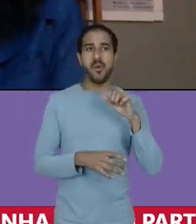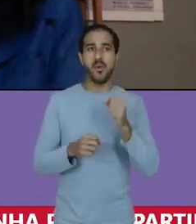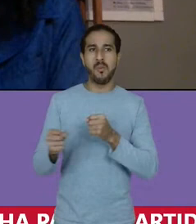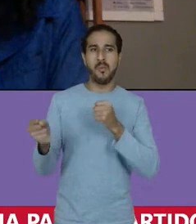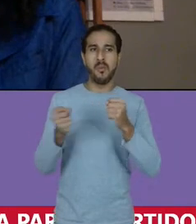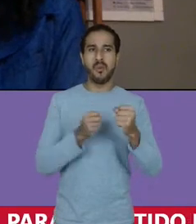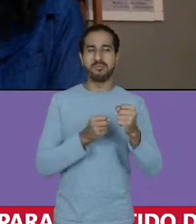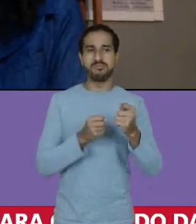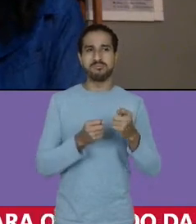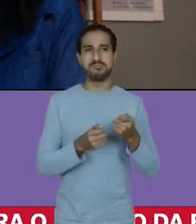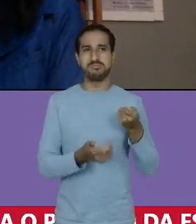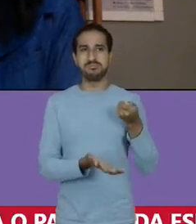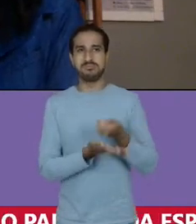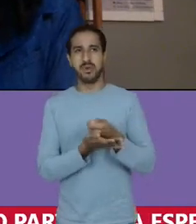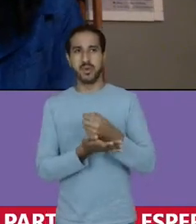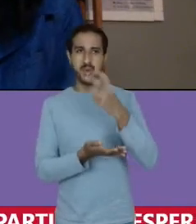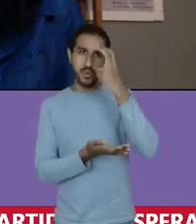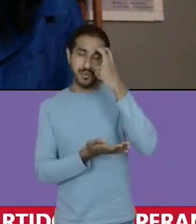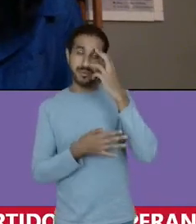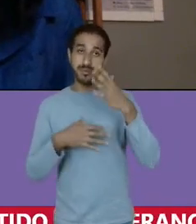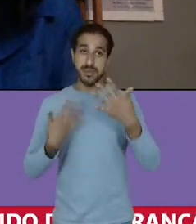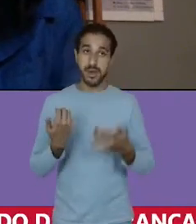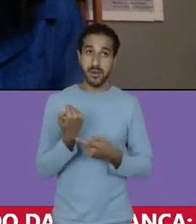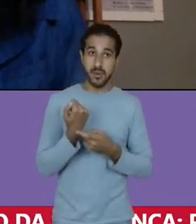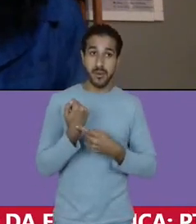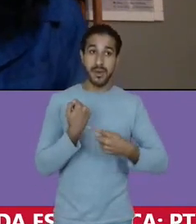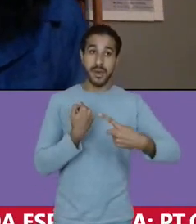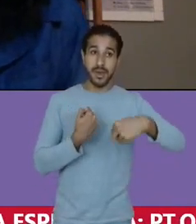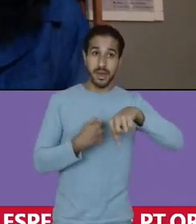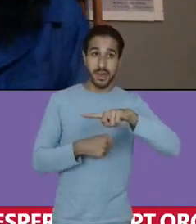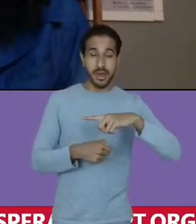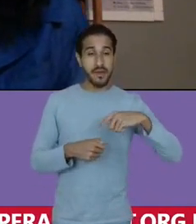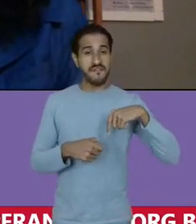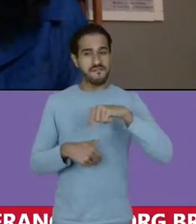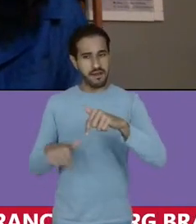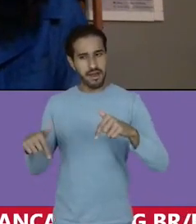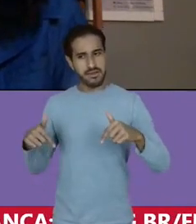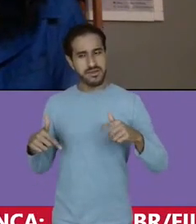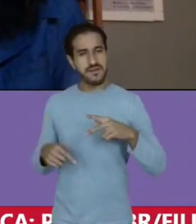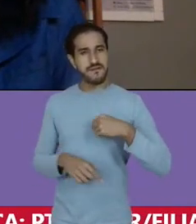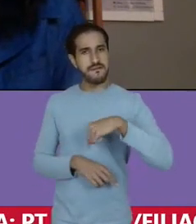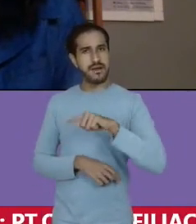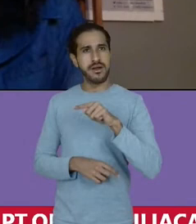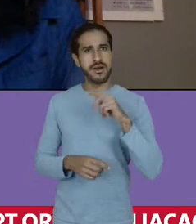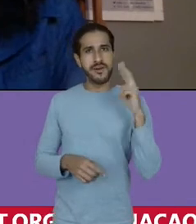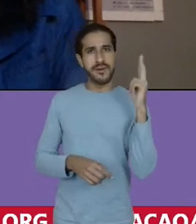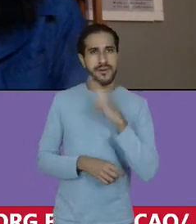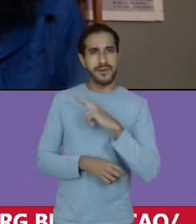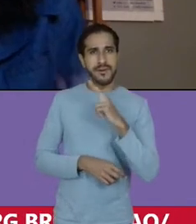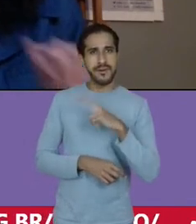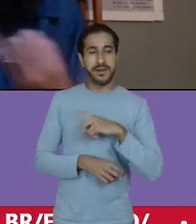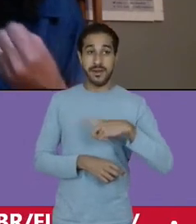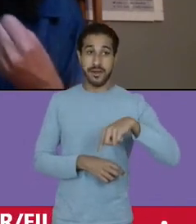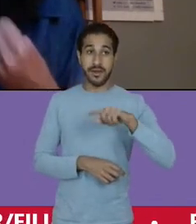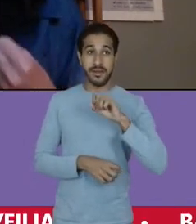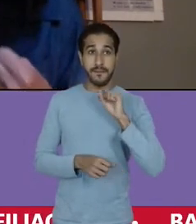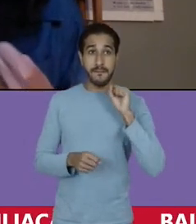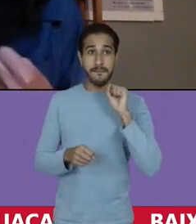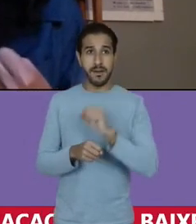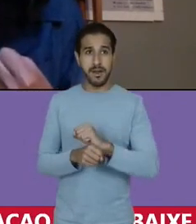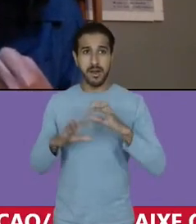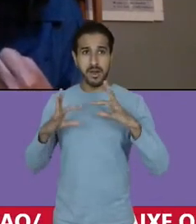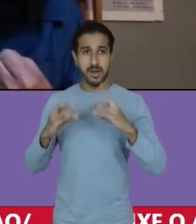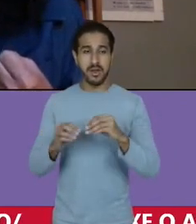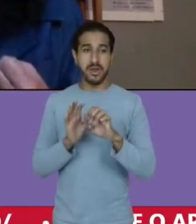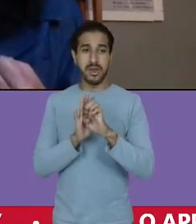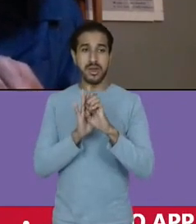cultura. Então, quando eles vão para esse fronte, de imediato e eles paralisam